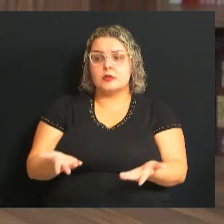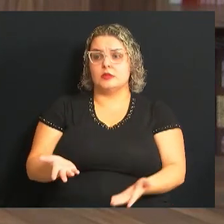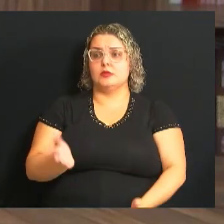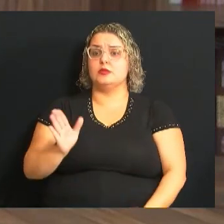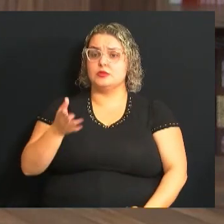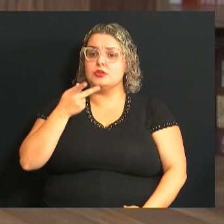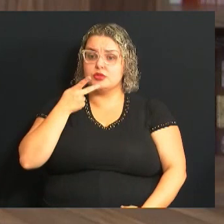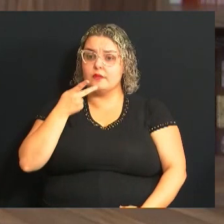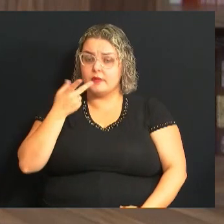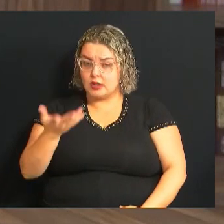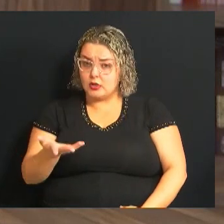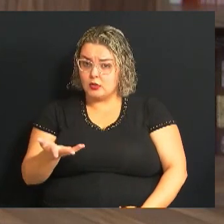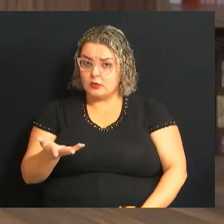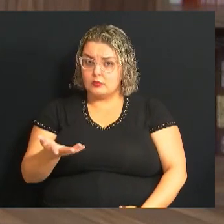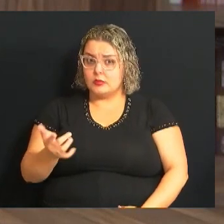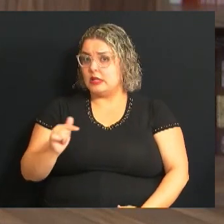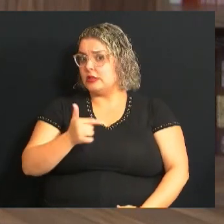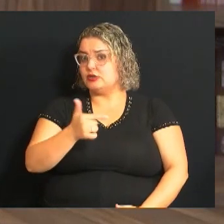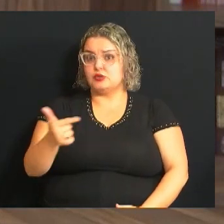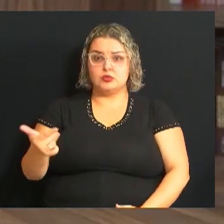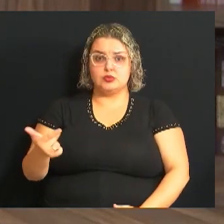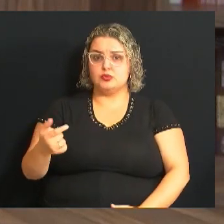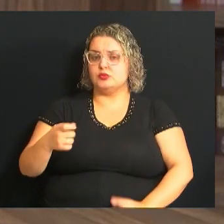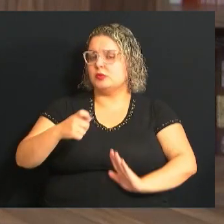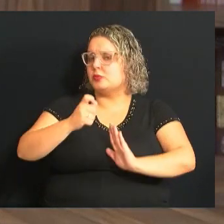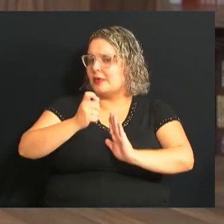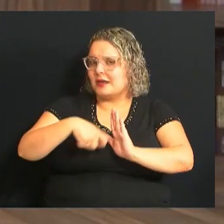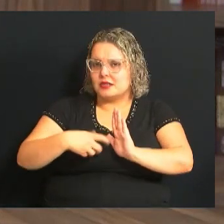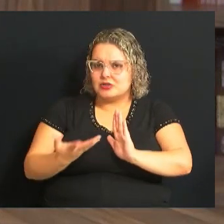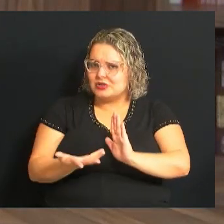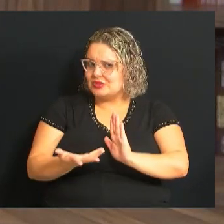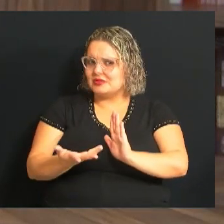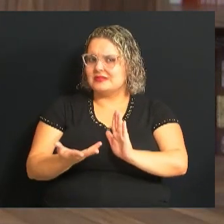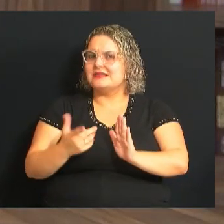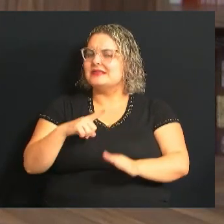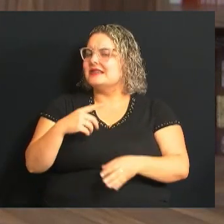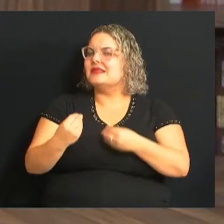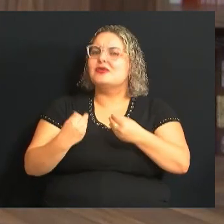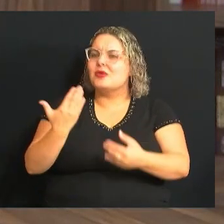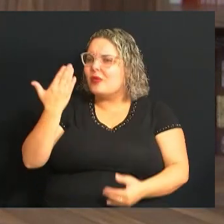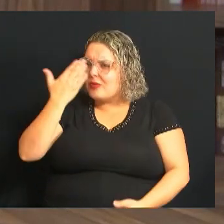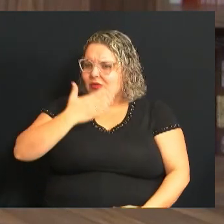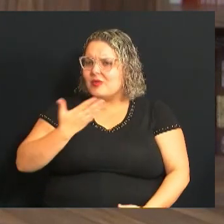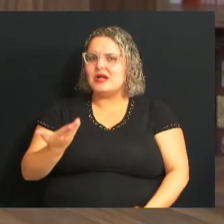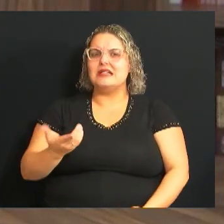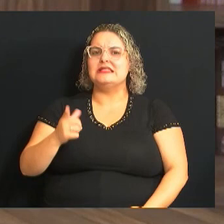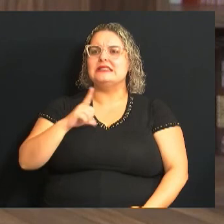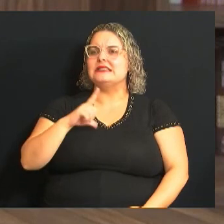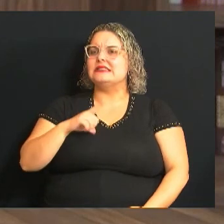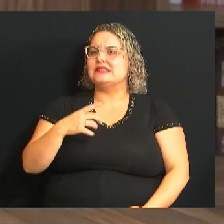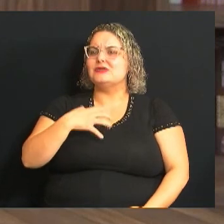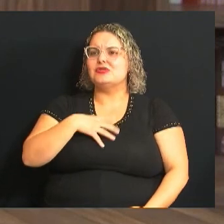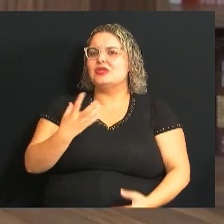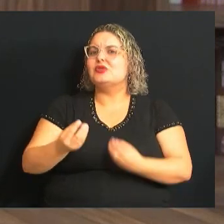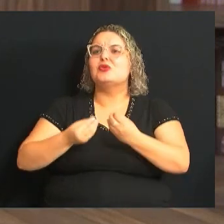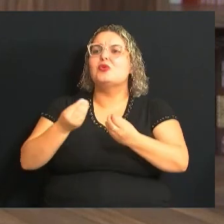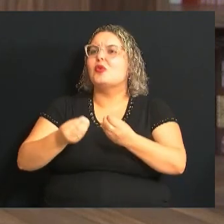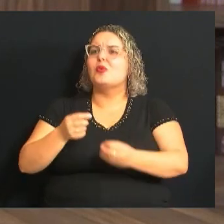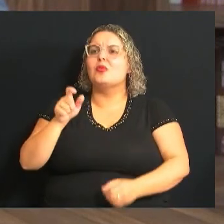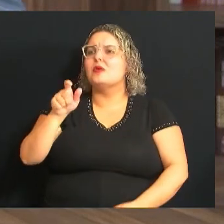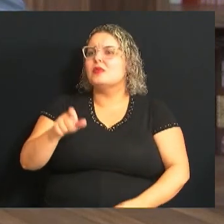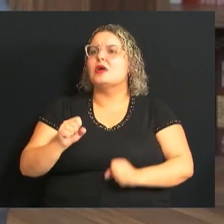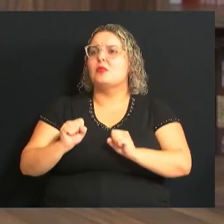citou, mas não tem o registro, tem como comprovar? Tem alguma maneira? Como é que a pessoa pode fazer